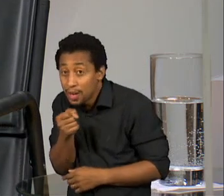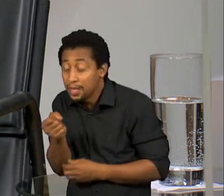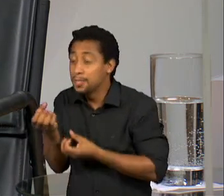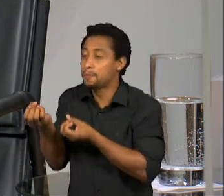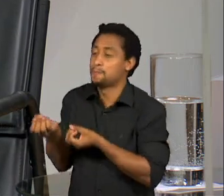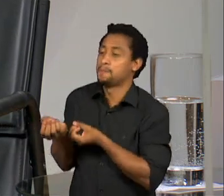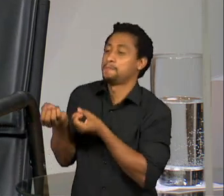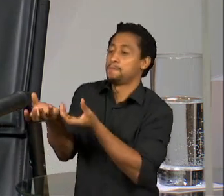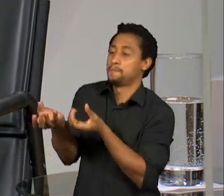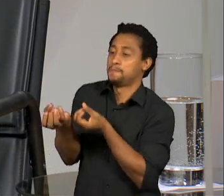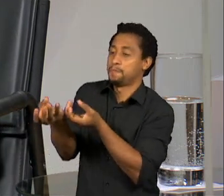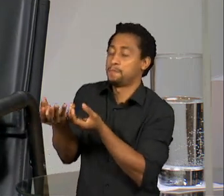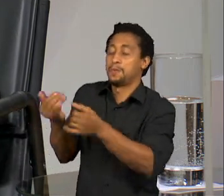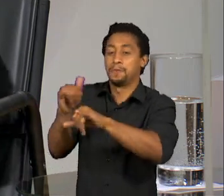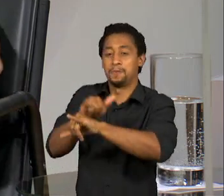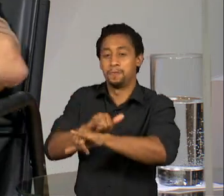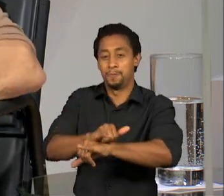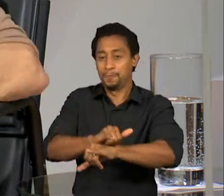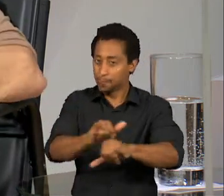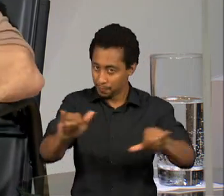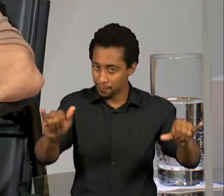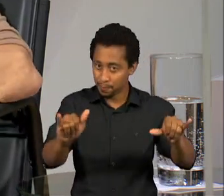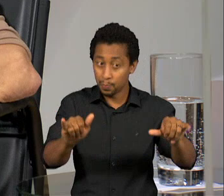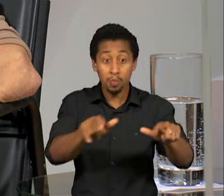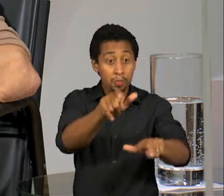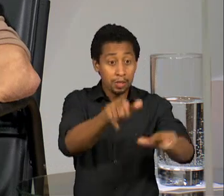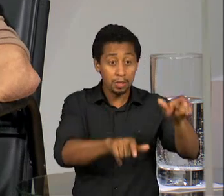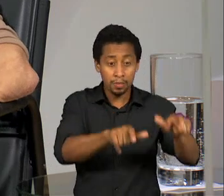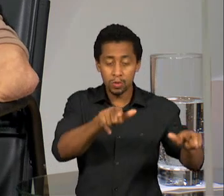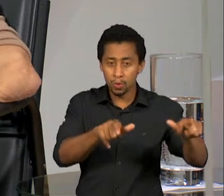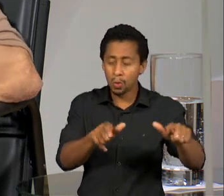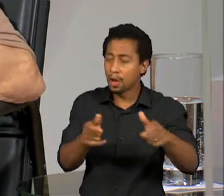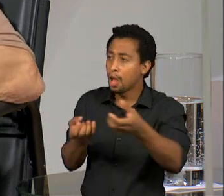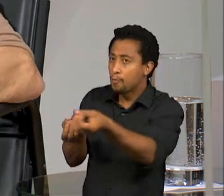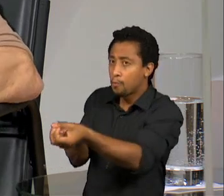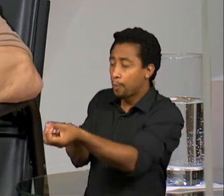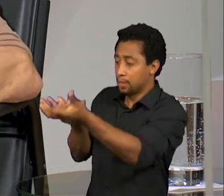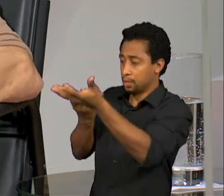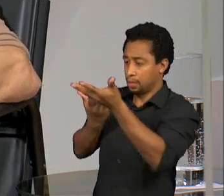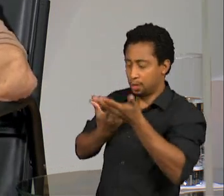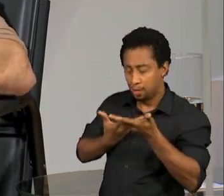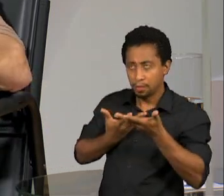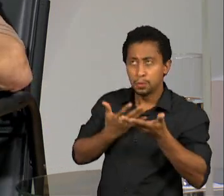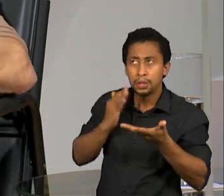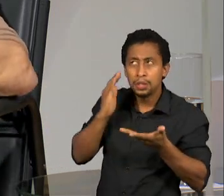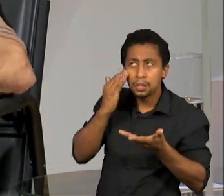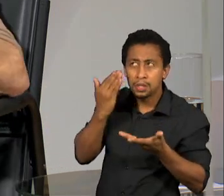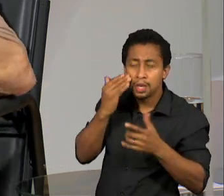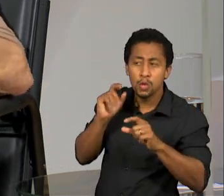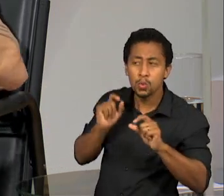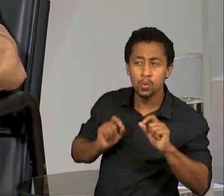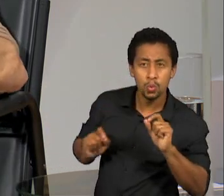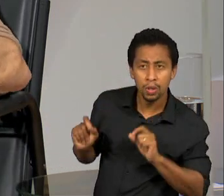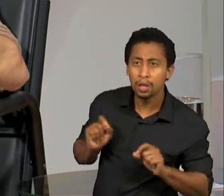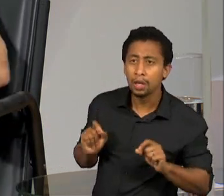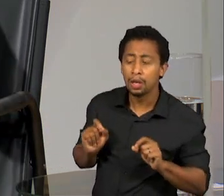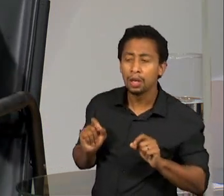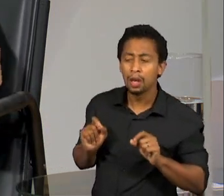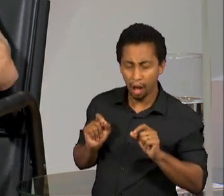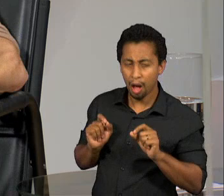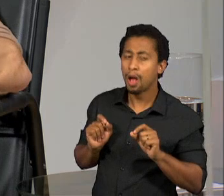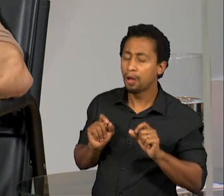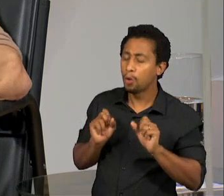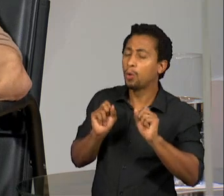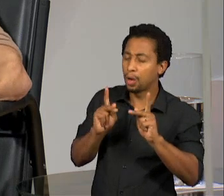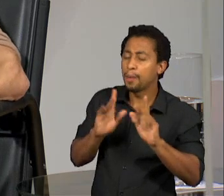o intérprete, como ele também, com a checagem, que passou a ser uma tarefa